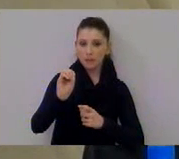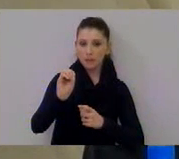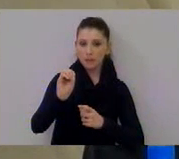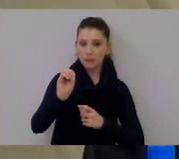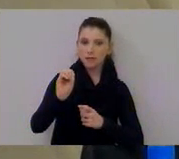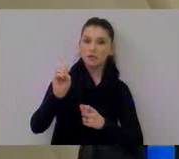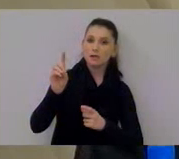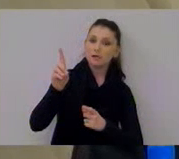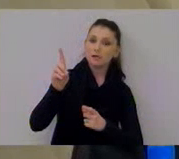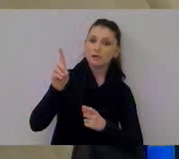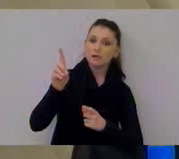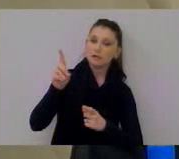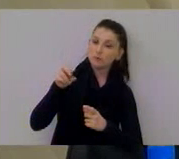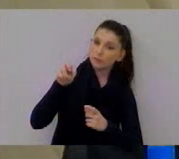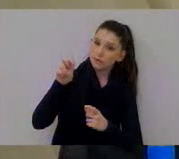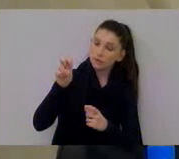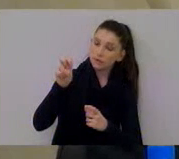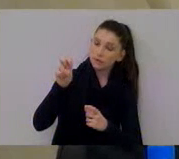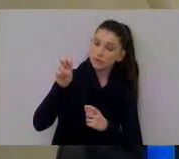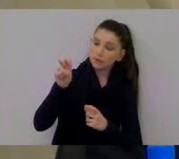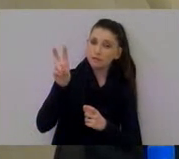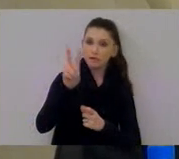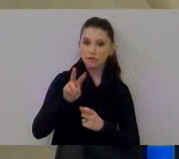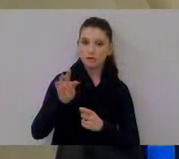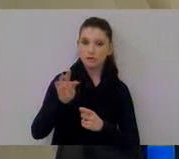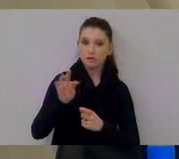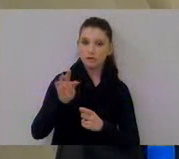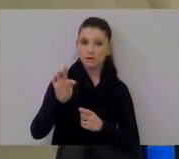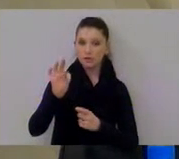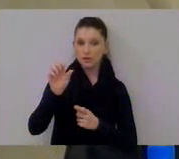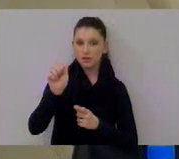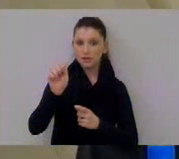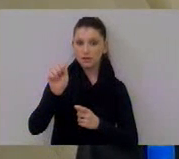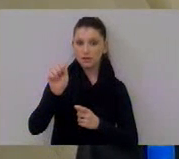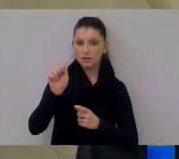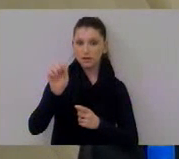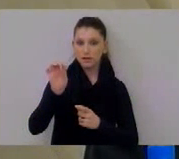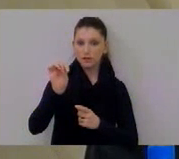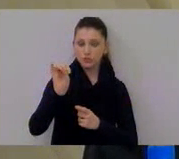vereadora Tatiane Teixeira. Assunto,